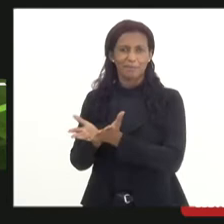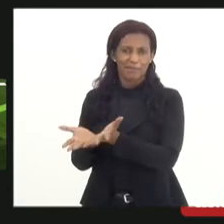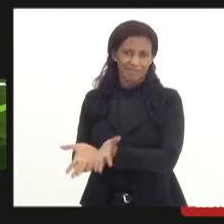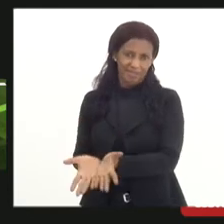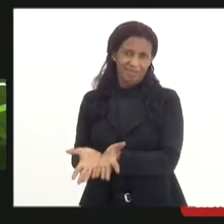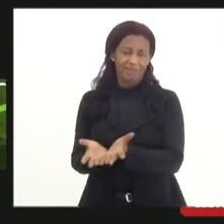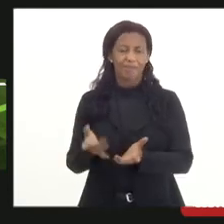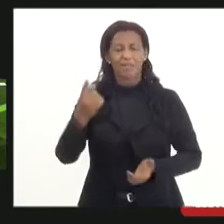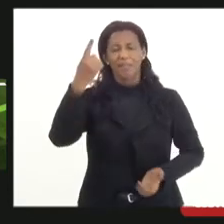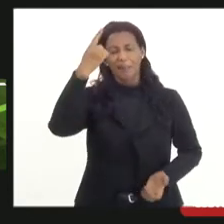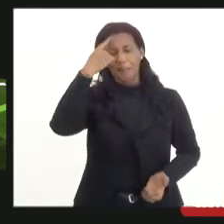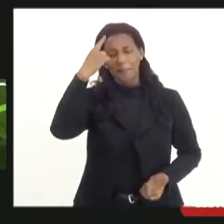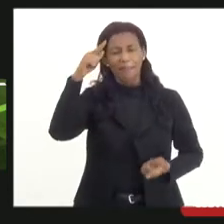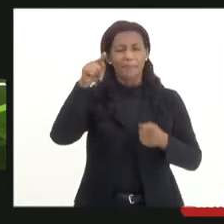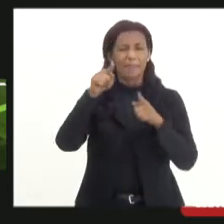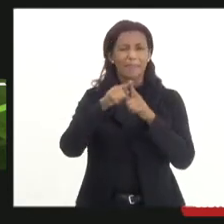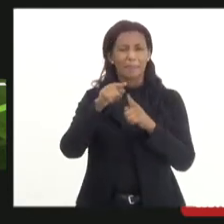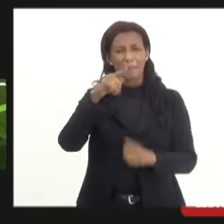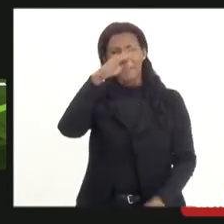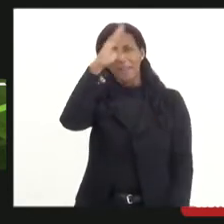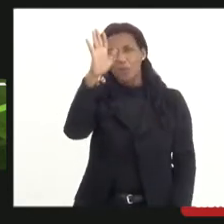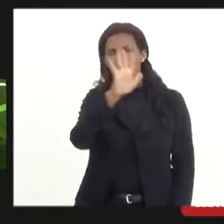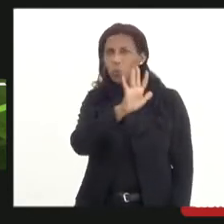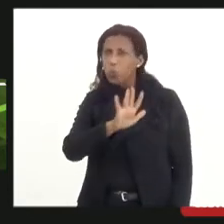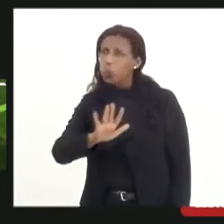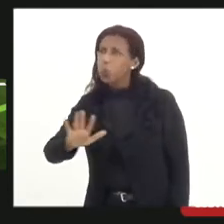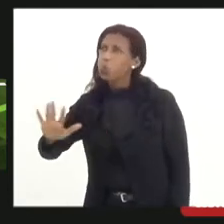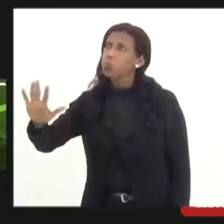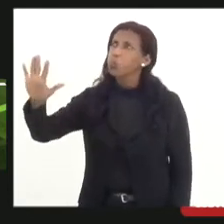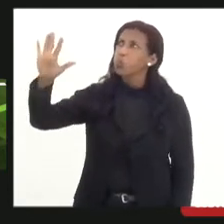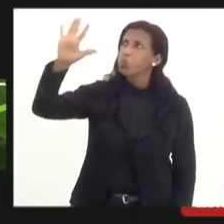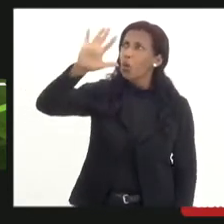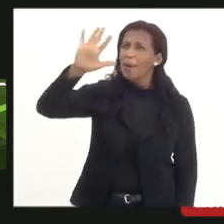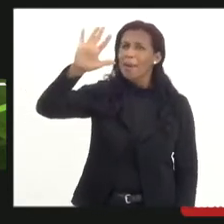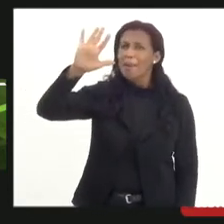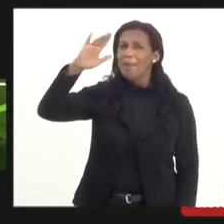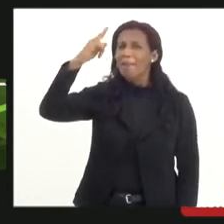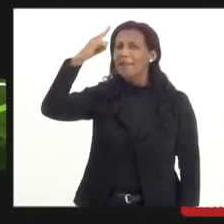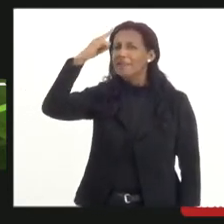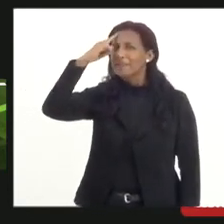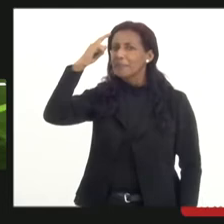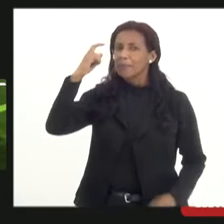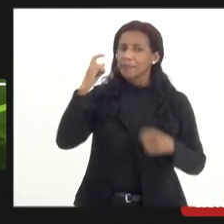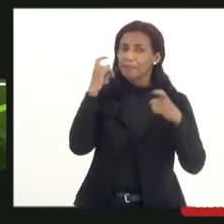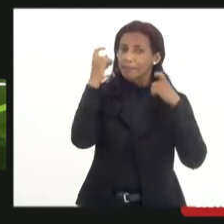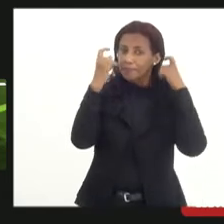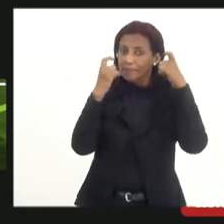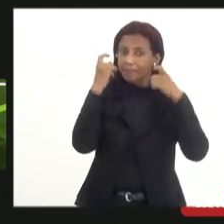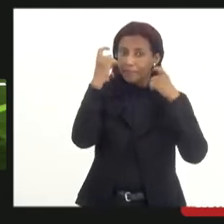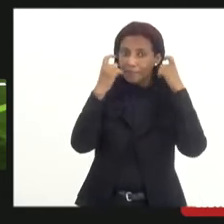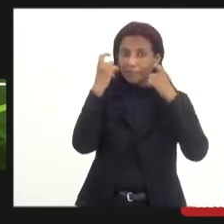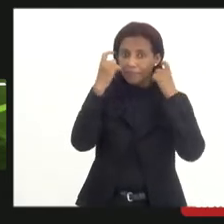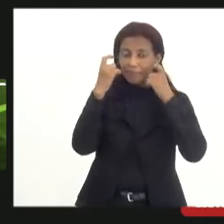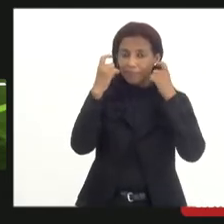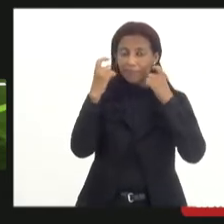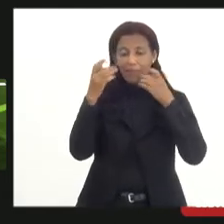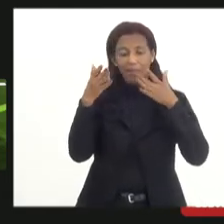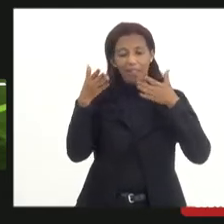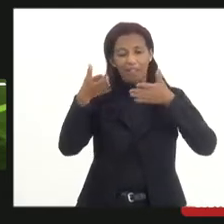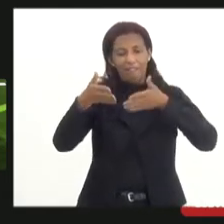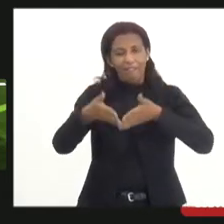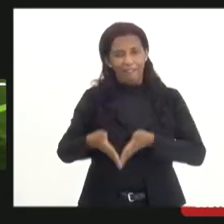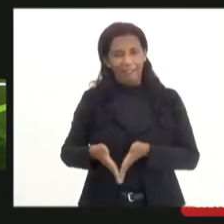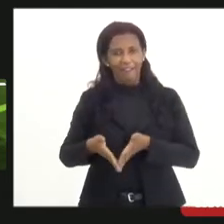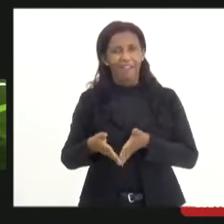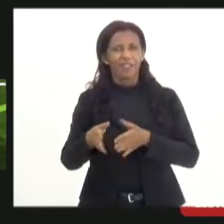mas a gente pensa também a nível de Brasil, né? Mas sempre botando embaixo do braço, né, e ninando o nosso estado do Rio de Janeiro. Então,